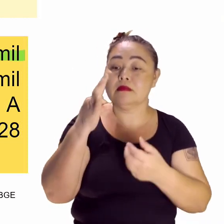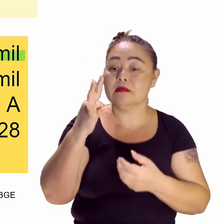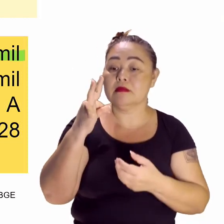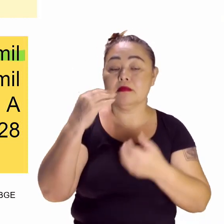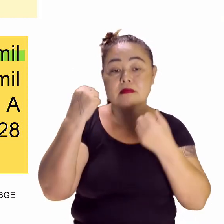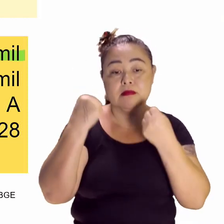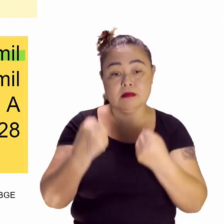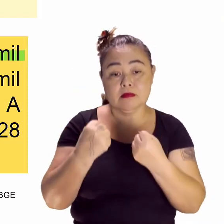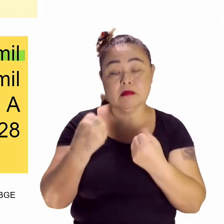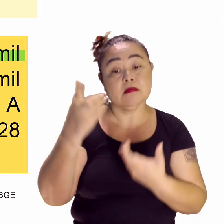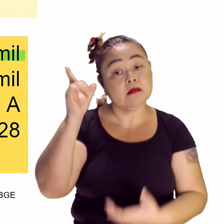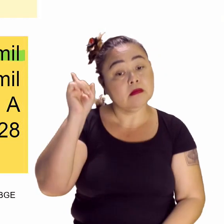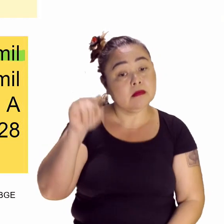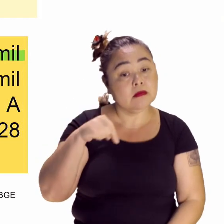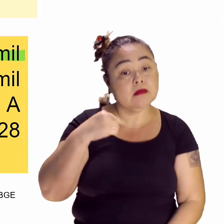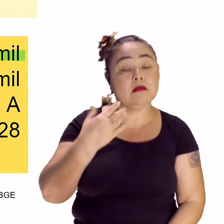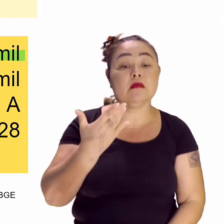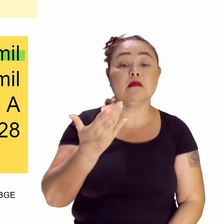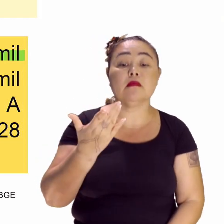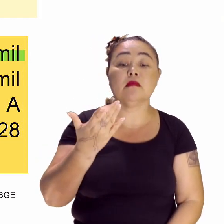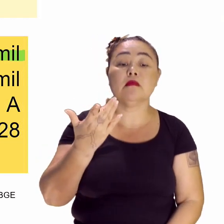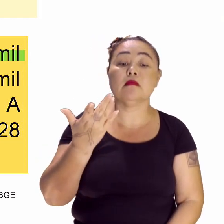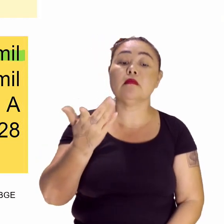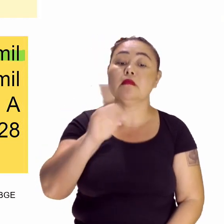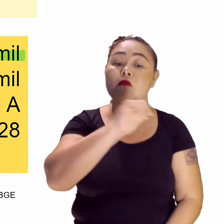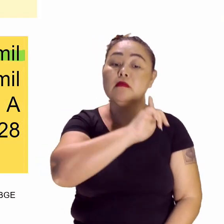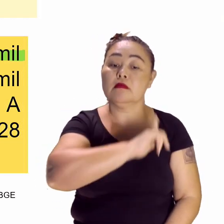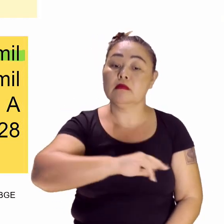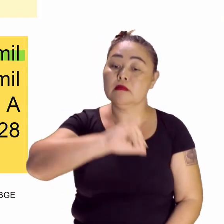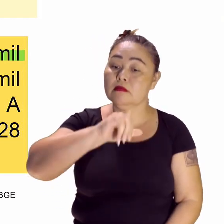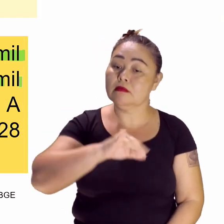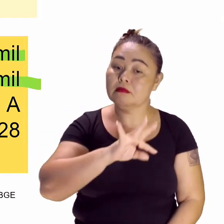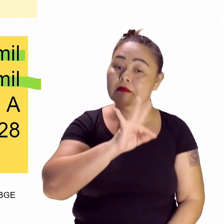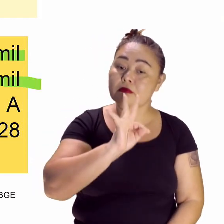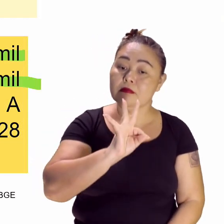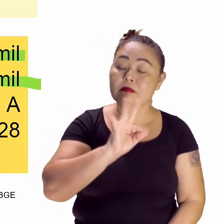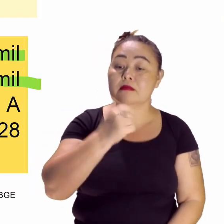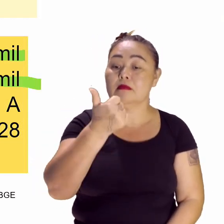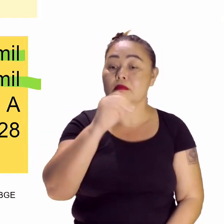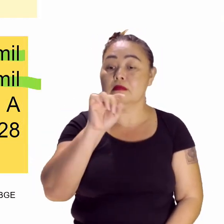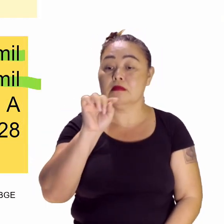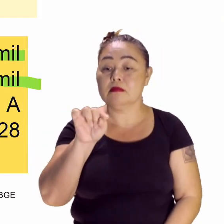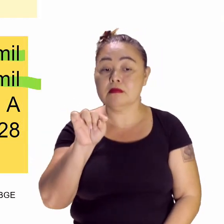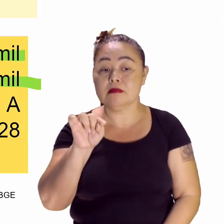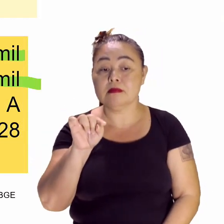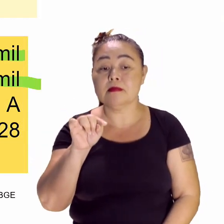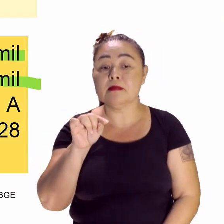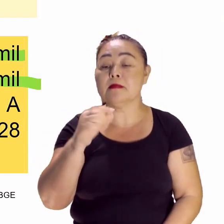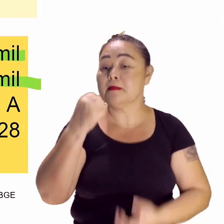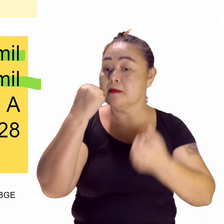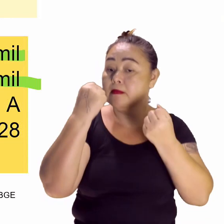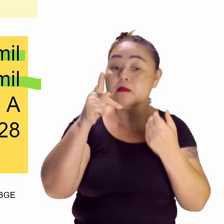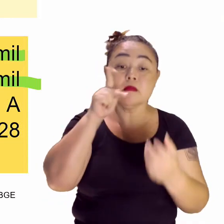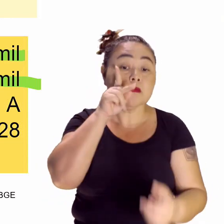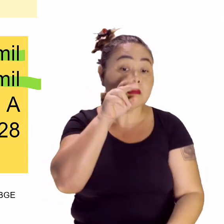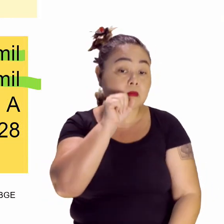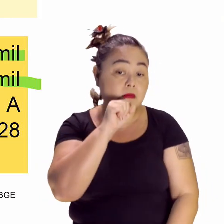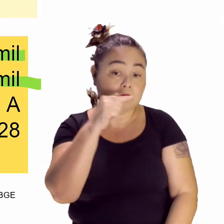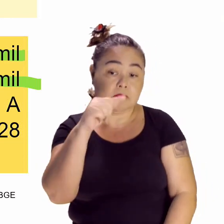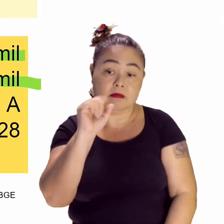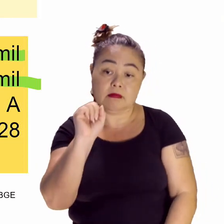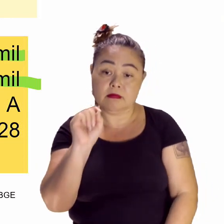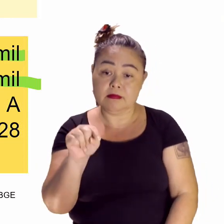base 2019 Depois temos Governador jovens Teixeira com 10 mil toneladas Porto Velho